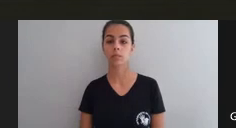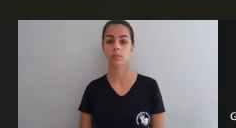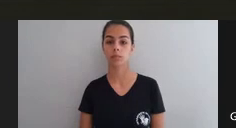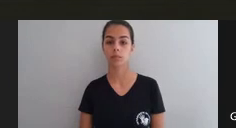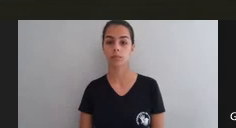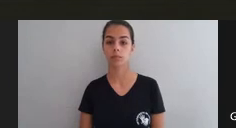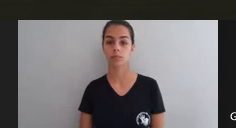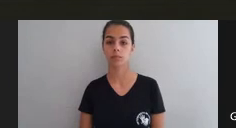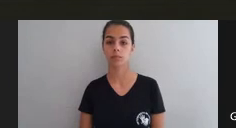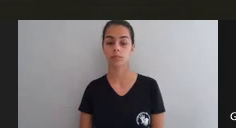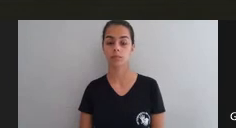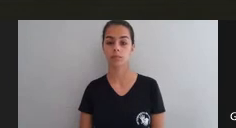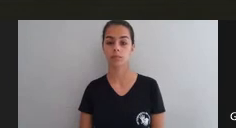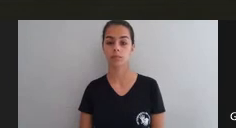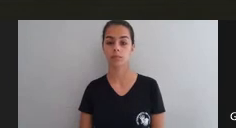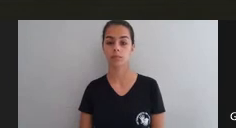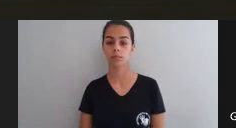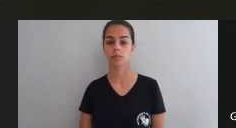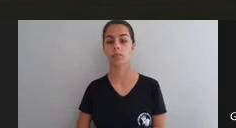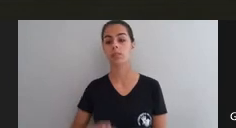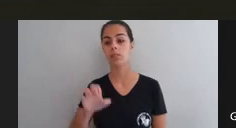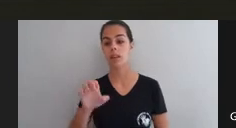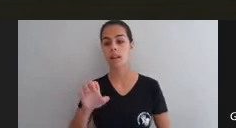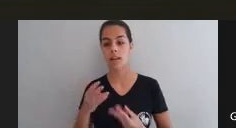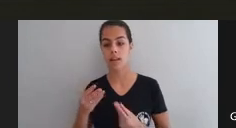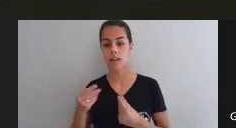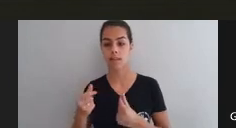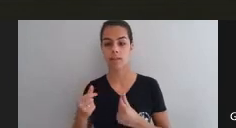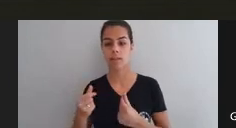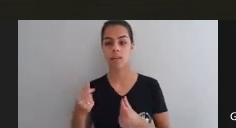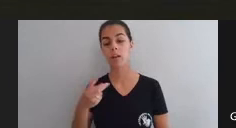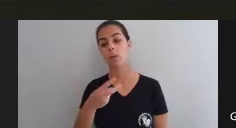isso vai ser igual a,